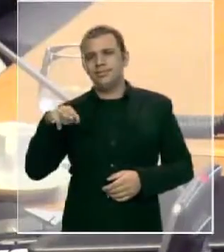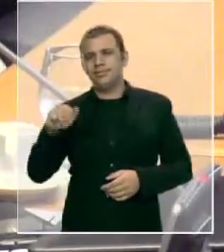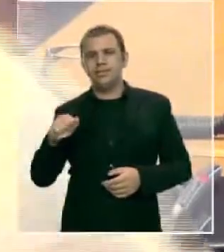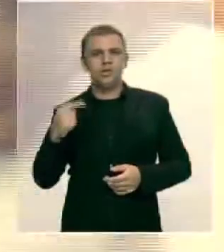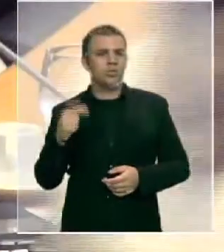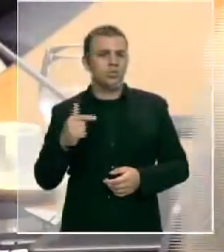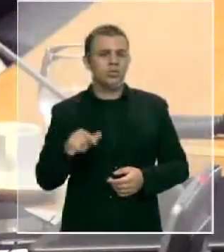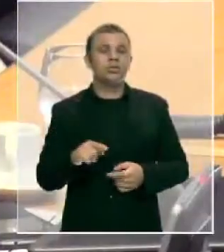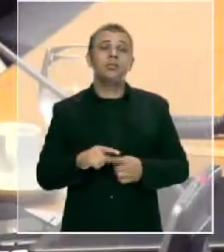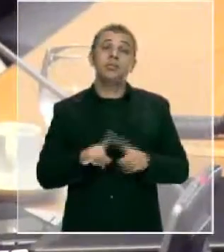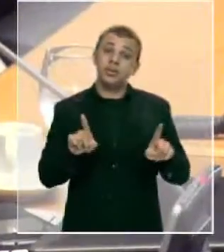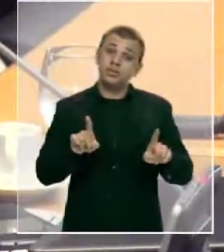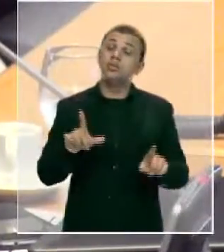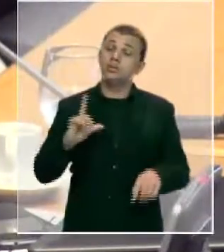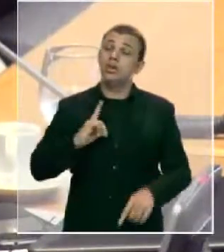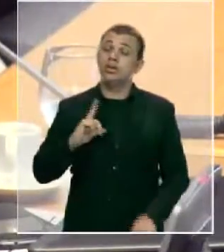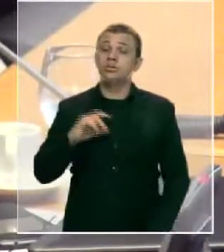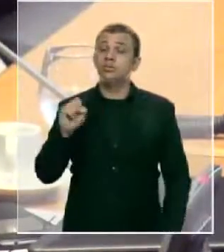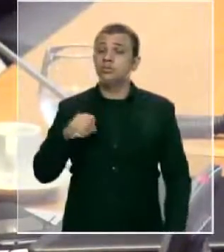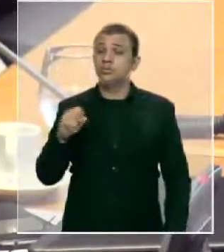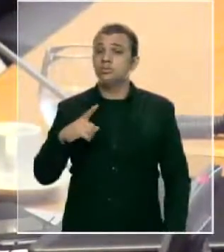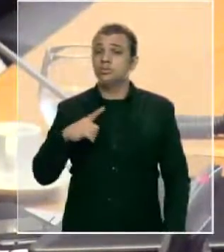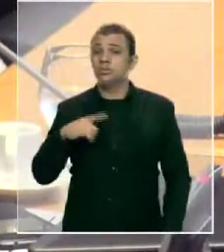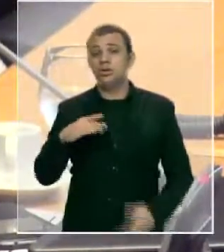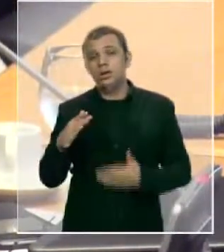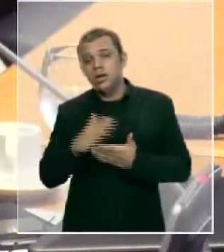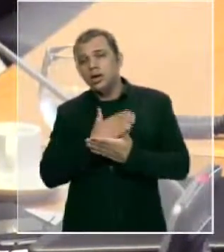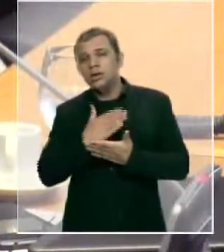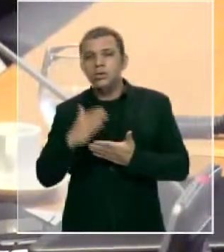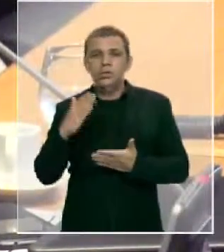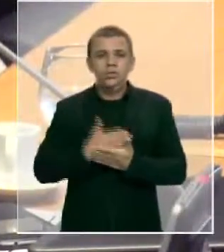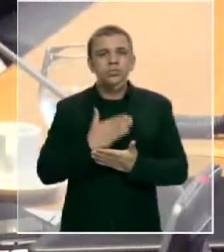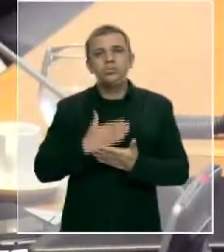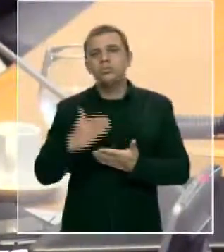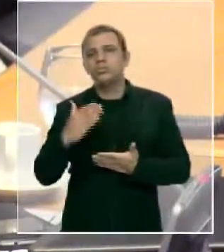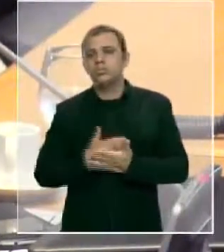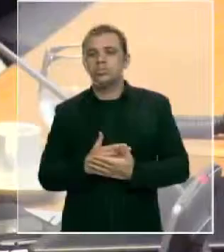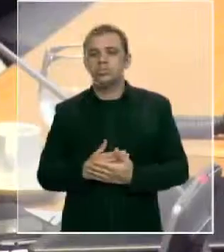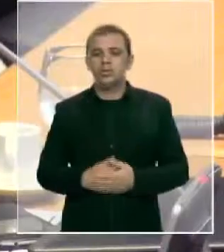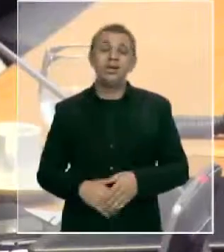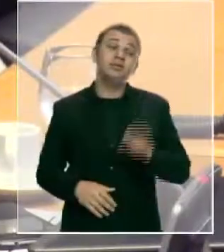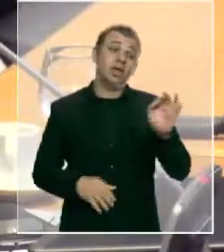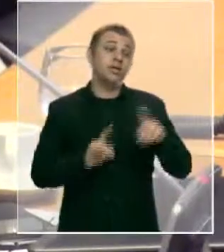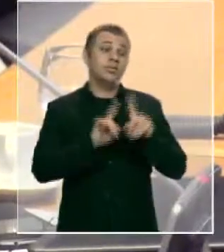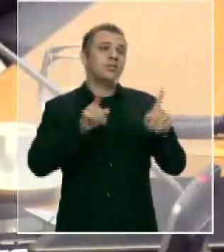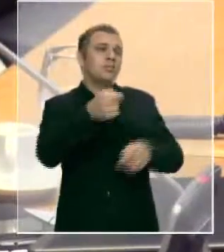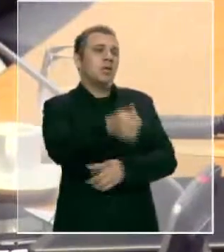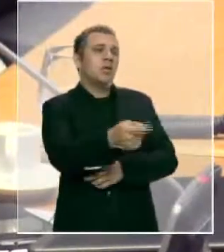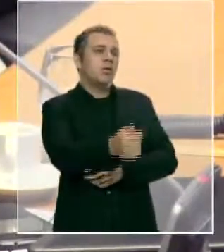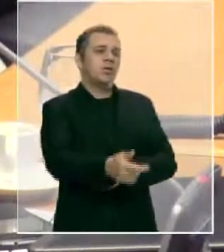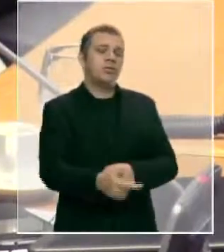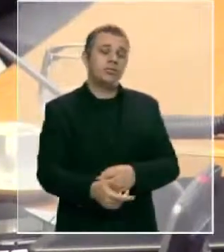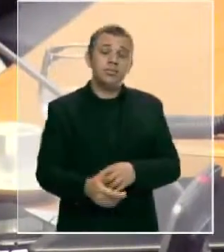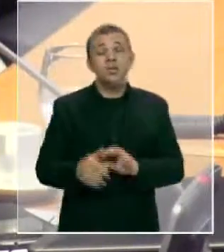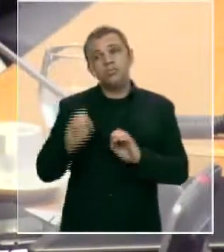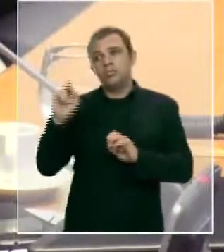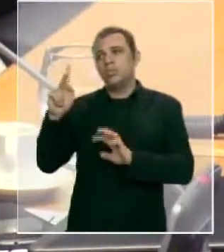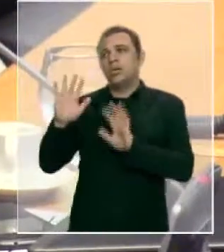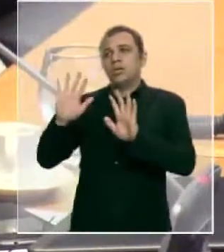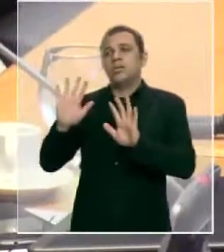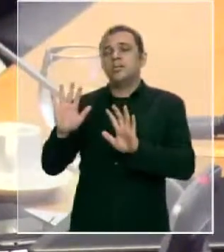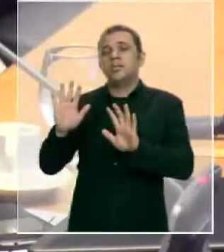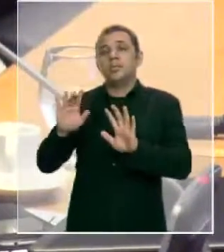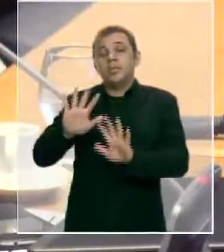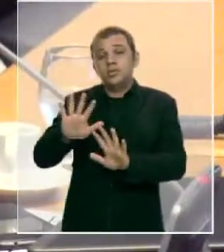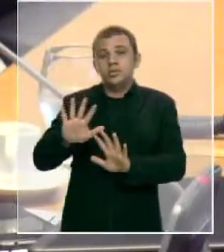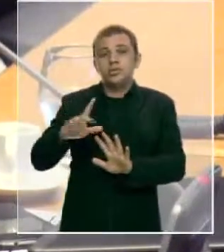alguns investimentos, sim, na gestão passada. Ínfimos em relação à arrecadação da cidade. 1 milhão, tudo bem, 1.800.000 no reforço de